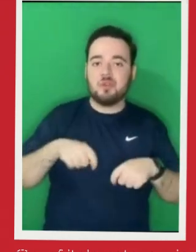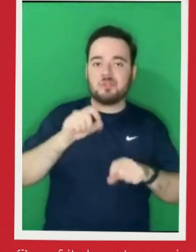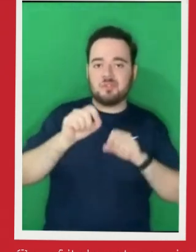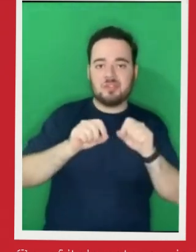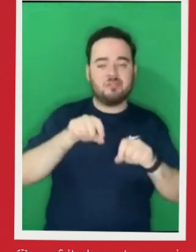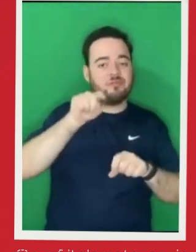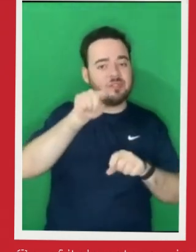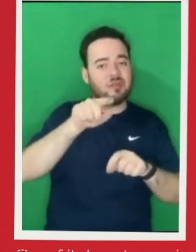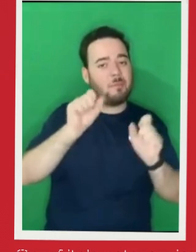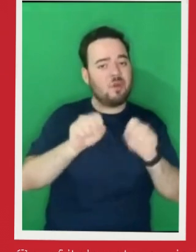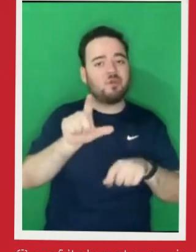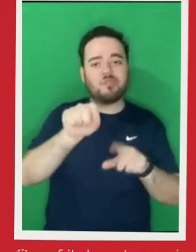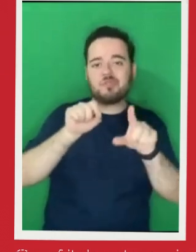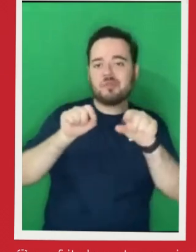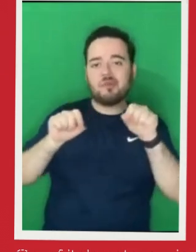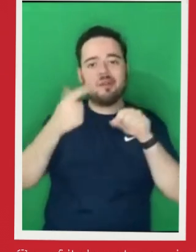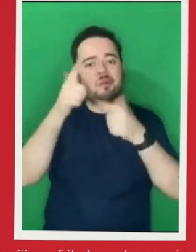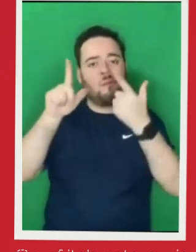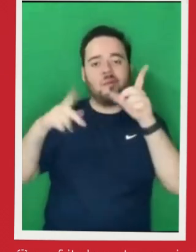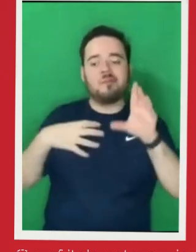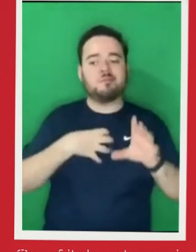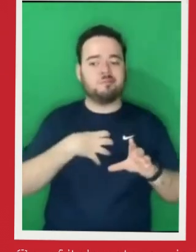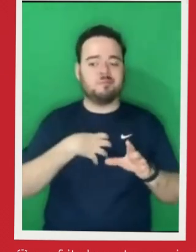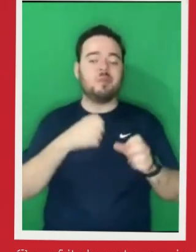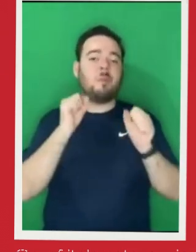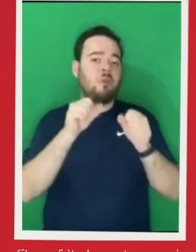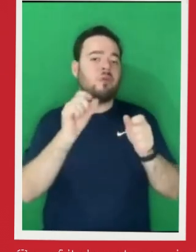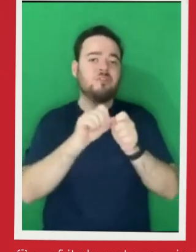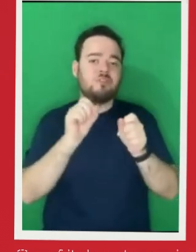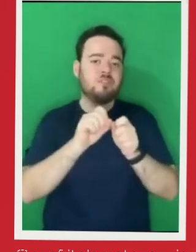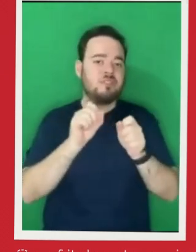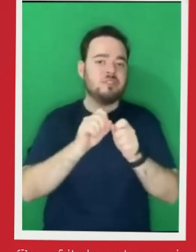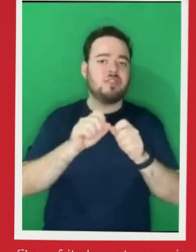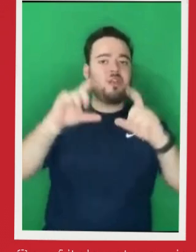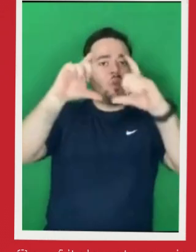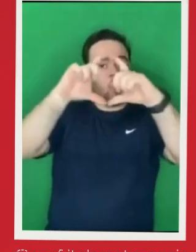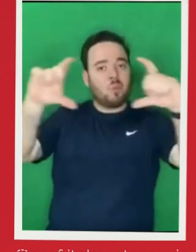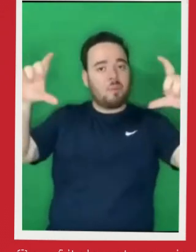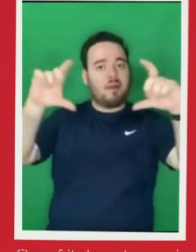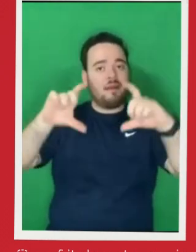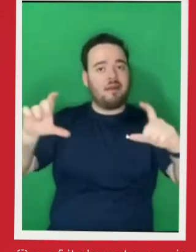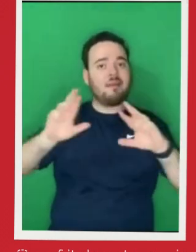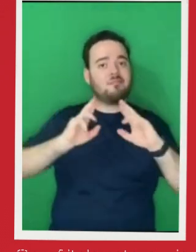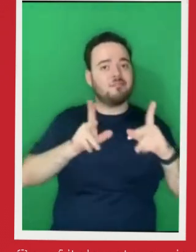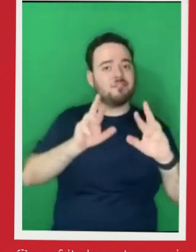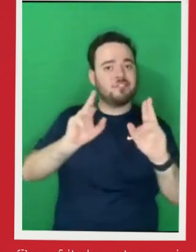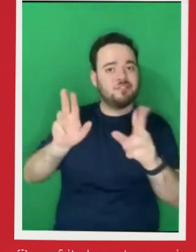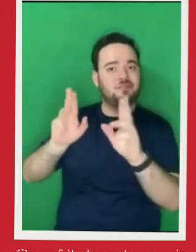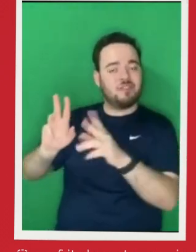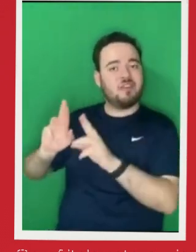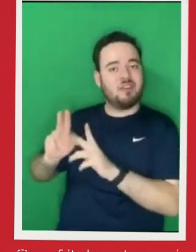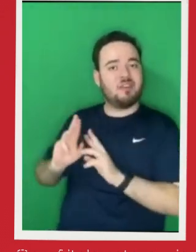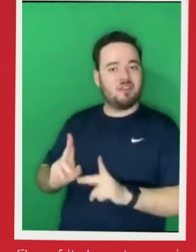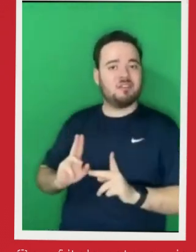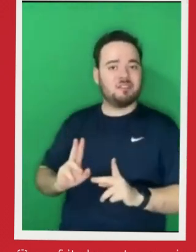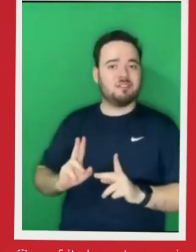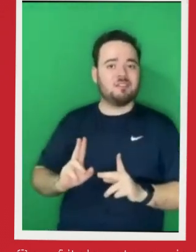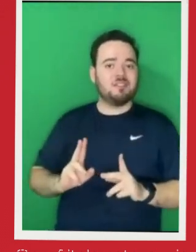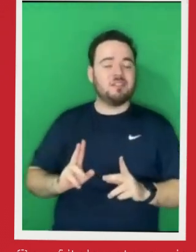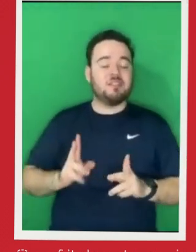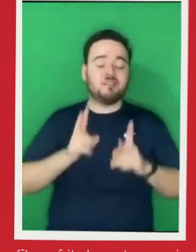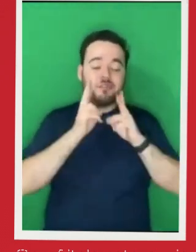ter te convencido e tá tudo bem, tá? Tá tudo bem. Você pode fazer com parágrafos de tamanhos muito diferentes e eu pediria que